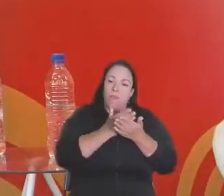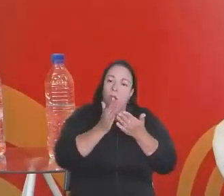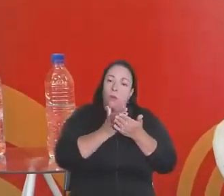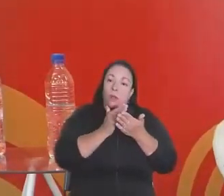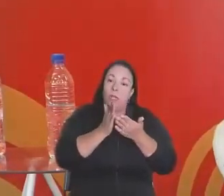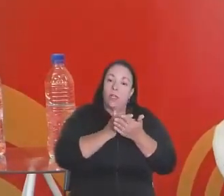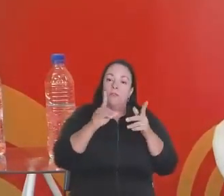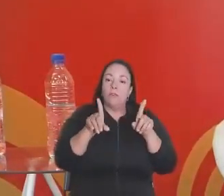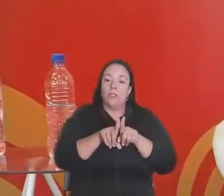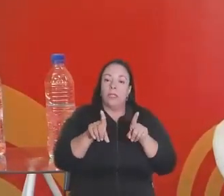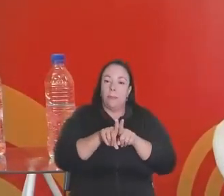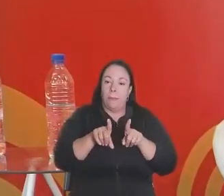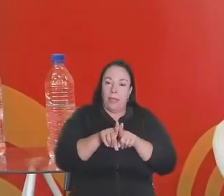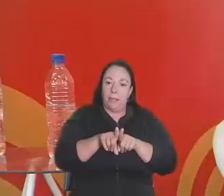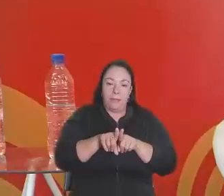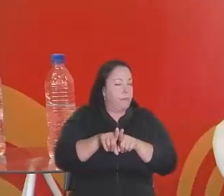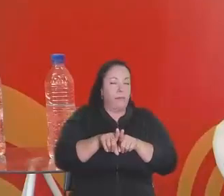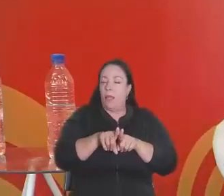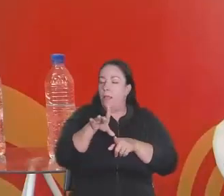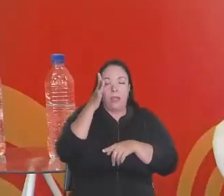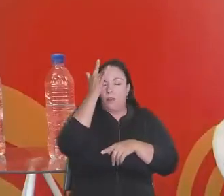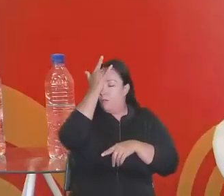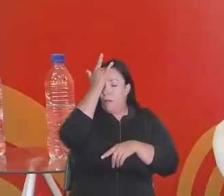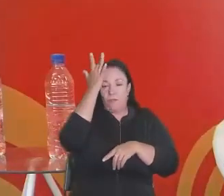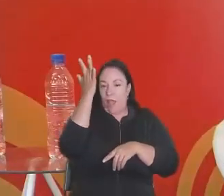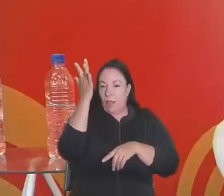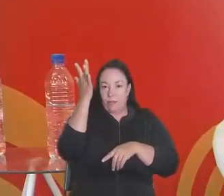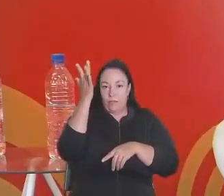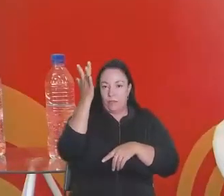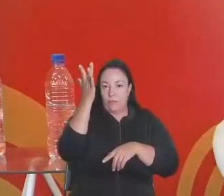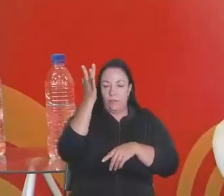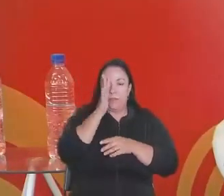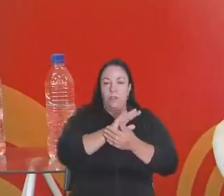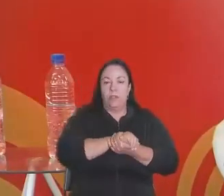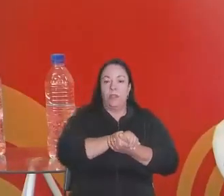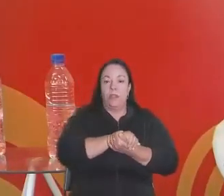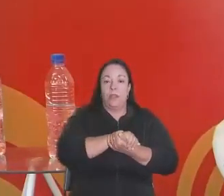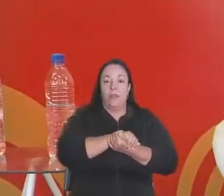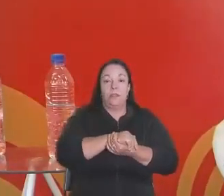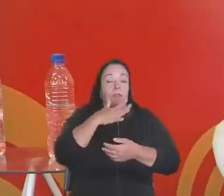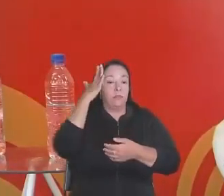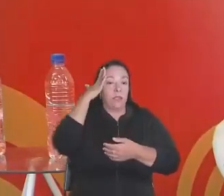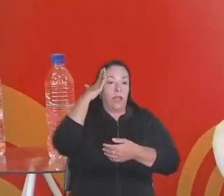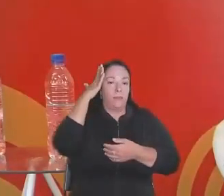livro também. Mas não foi fácil, professor. Até eu não sabia que eu tinha